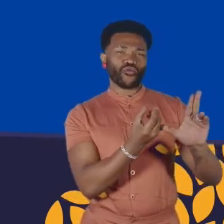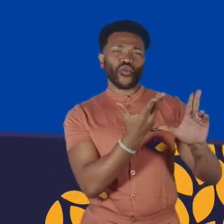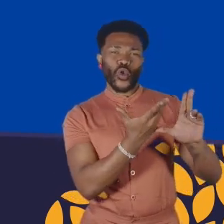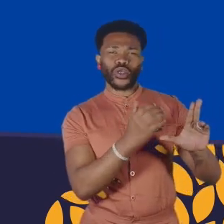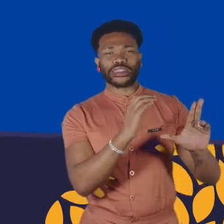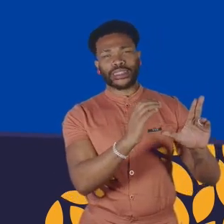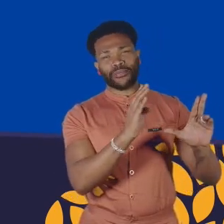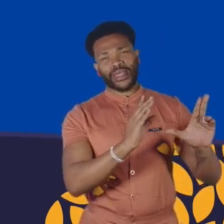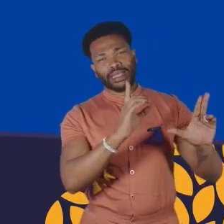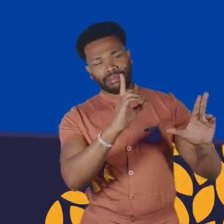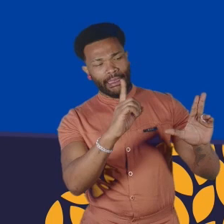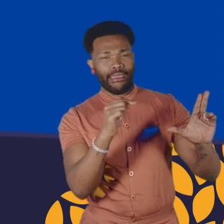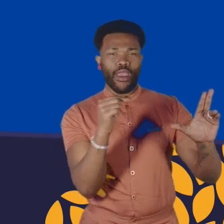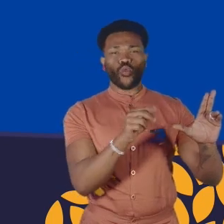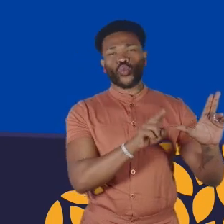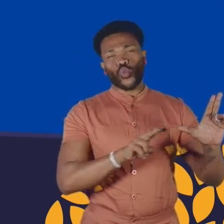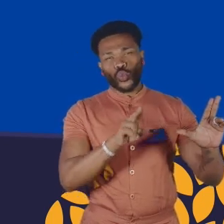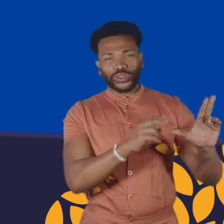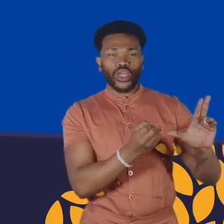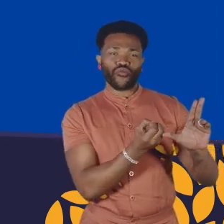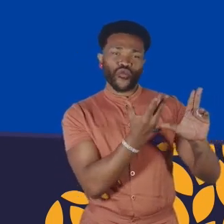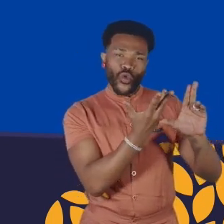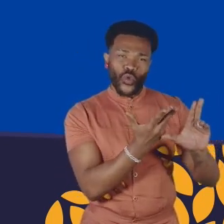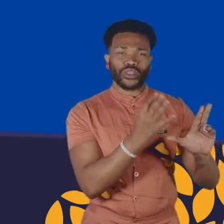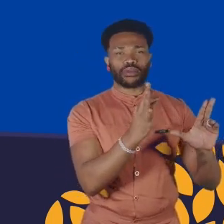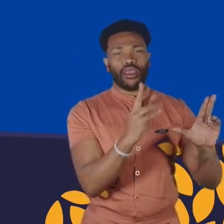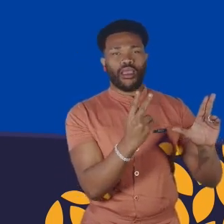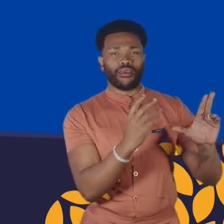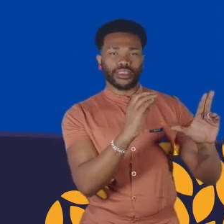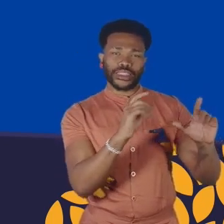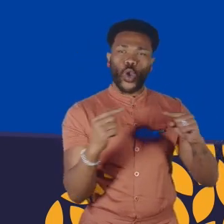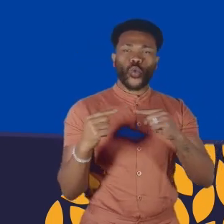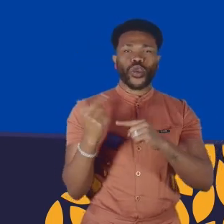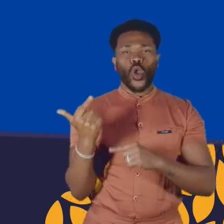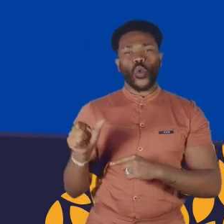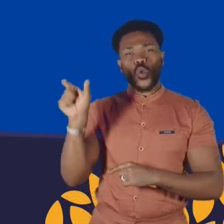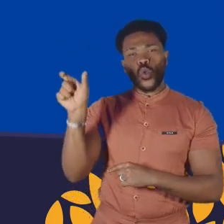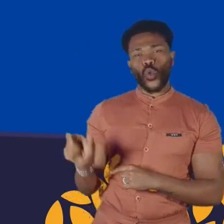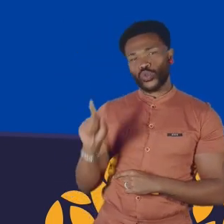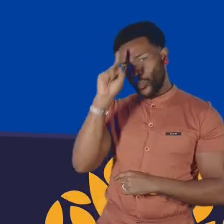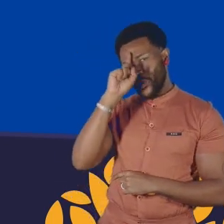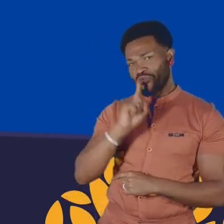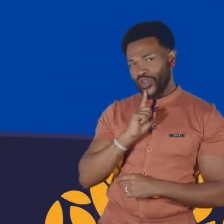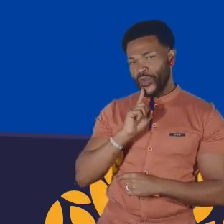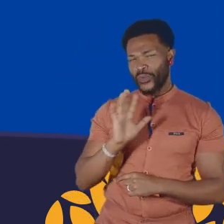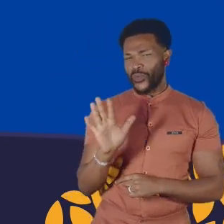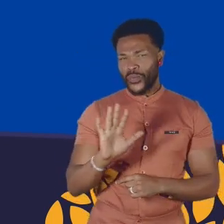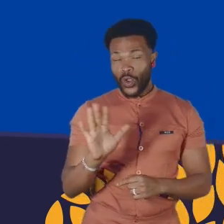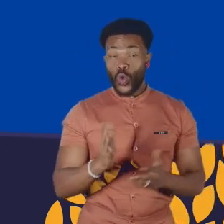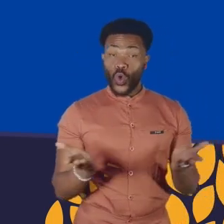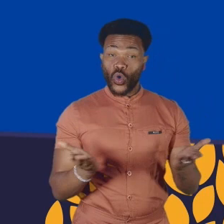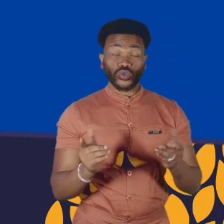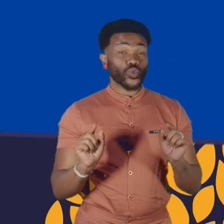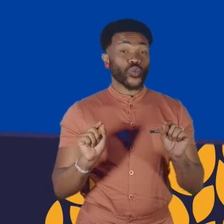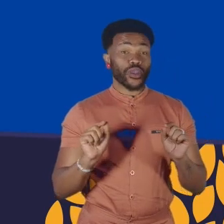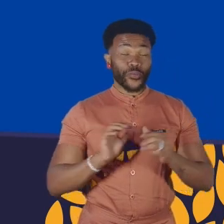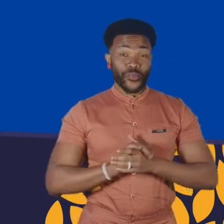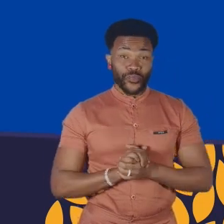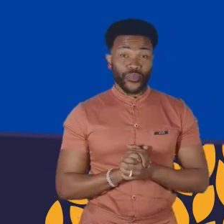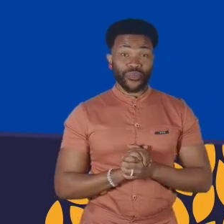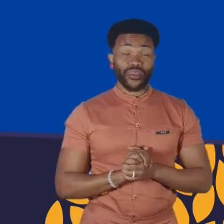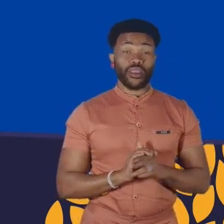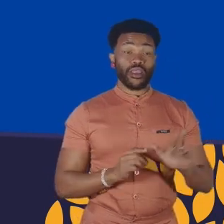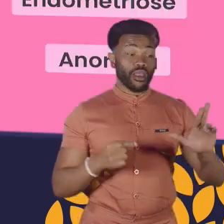mais para isso. A flor de THC se encaixa mais nesse perfil de paciente. A questão é, pessoal, que